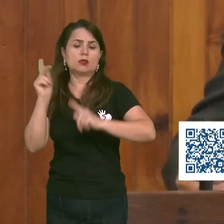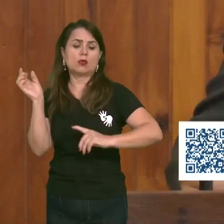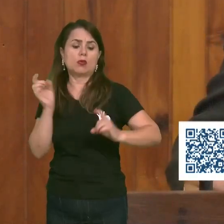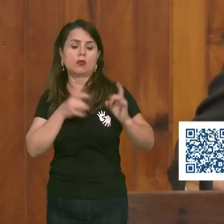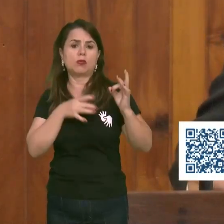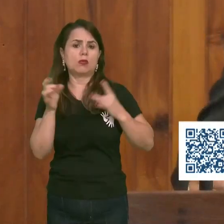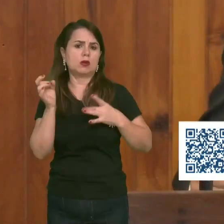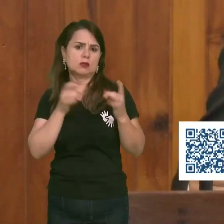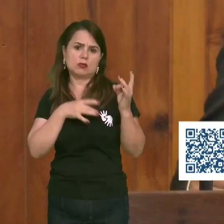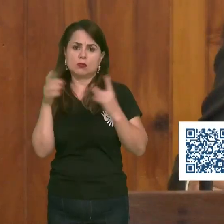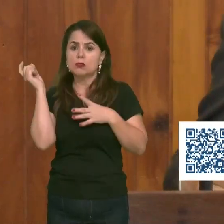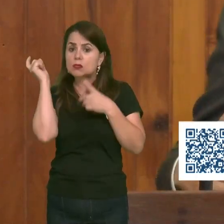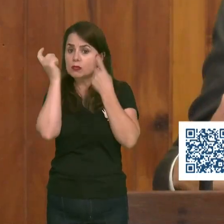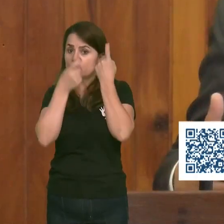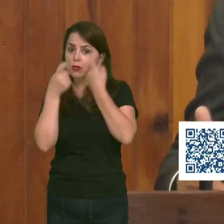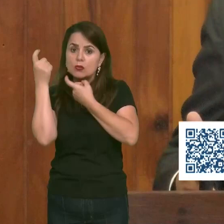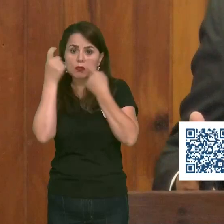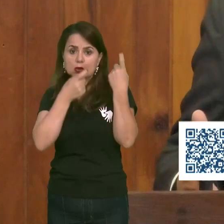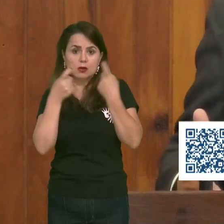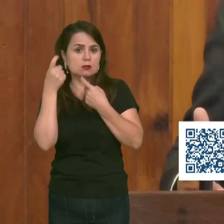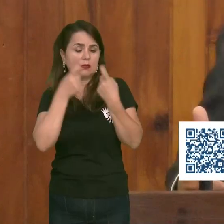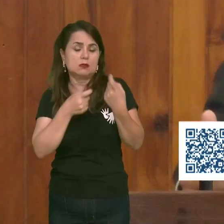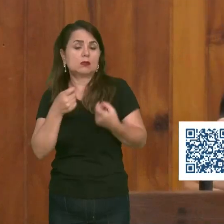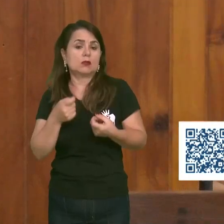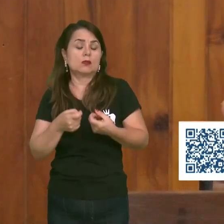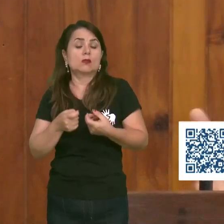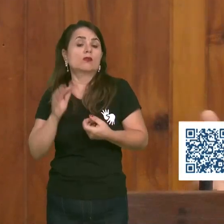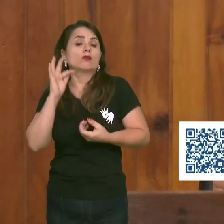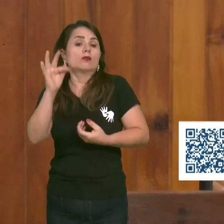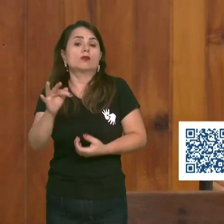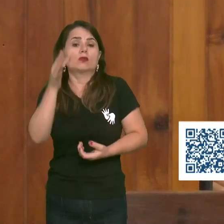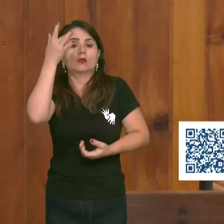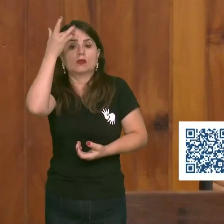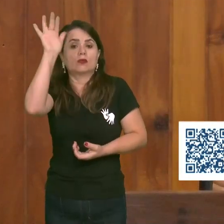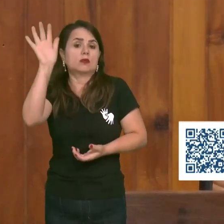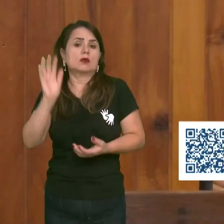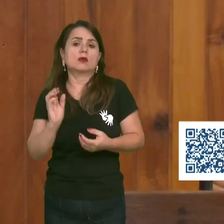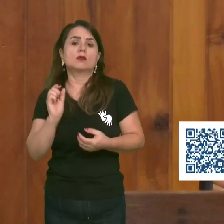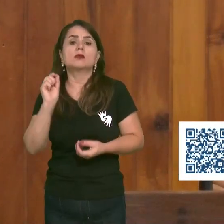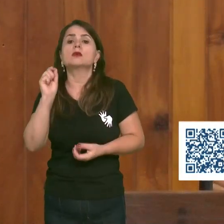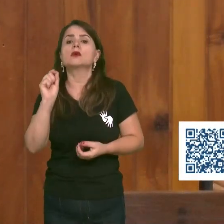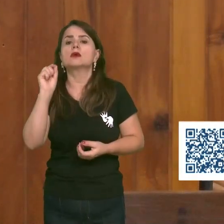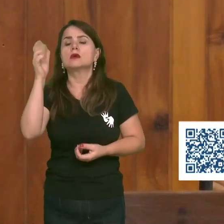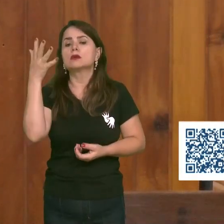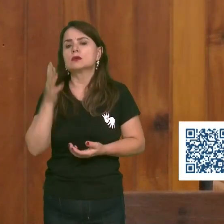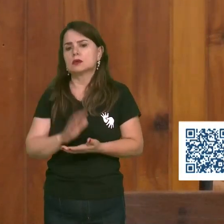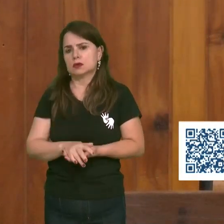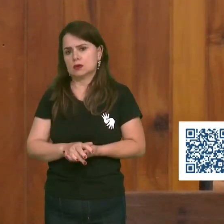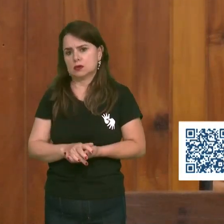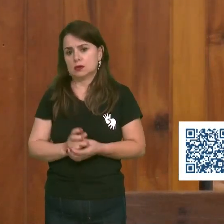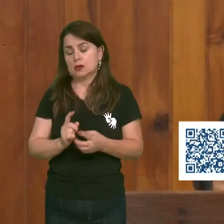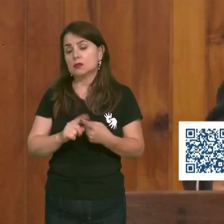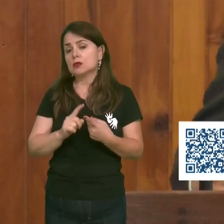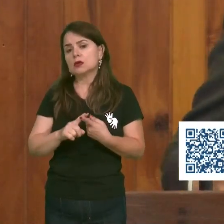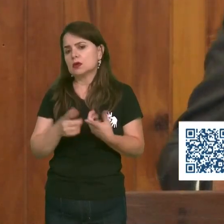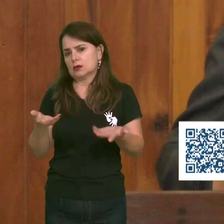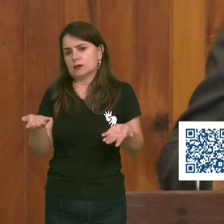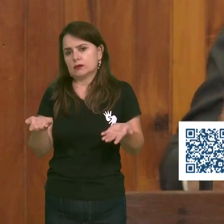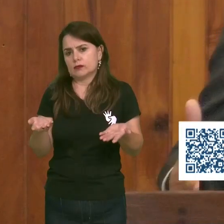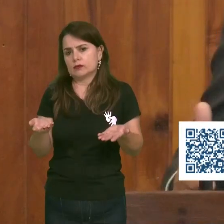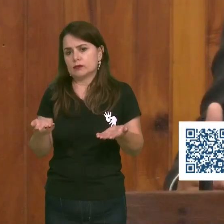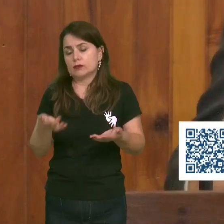sabem que vai acontecer ninguém posicionou como que seria